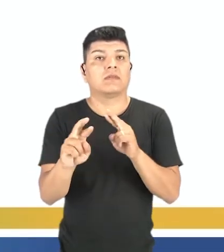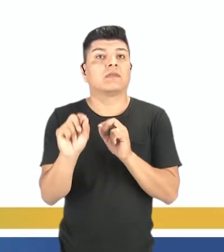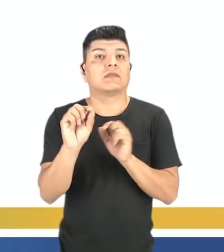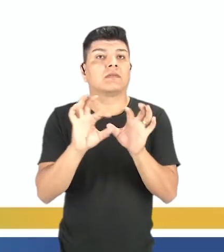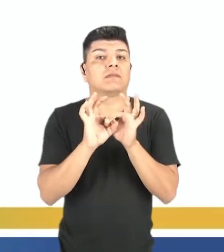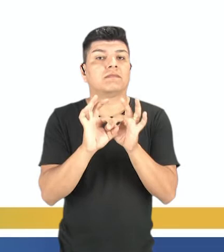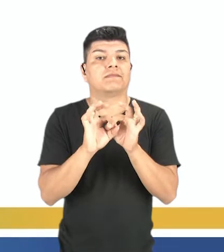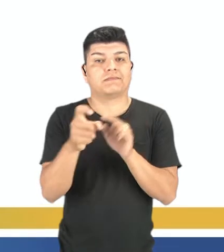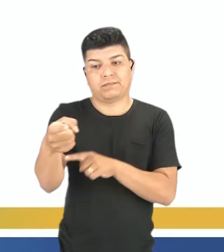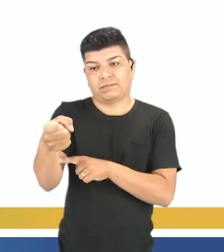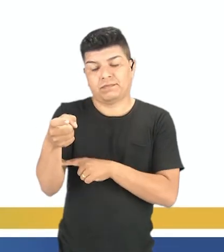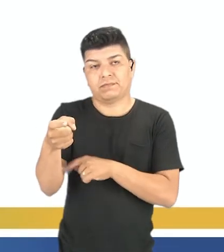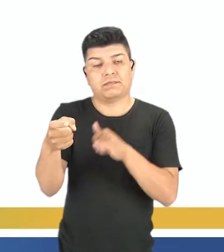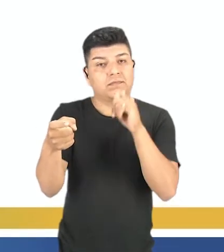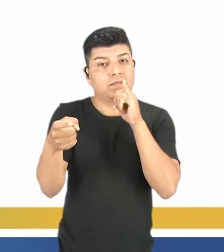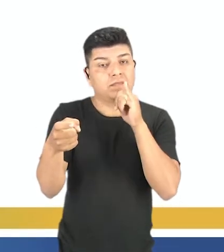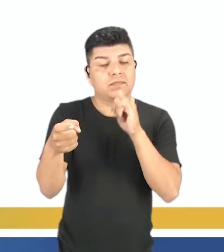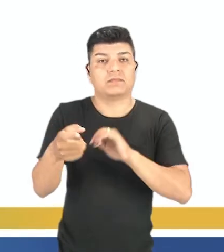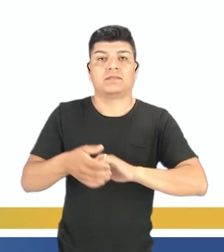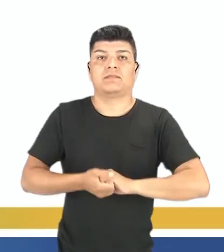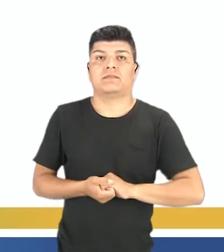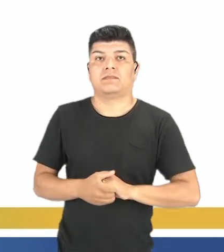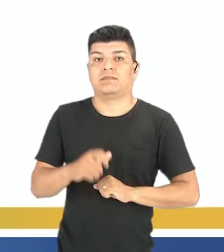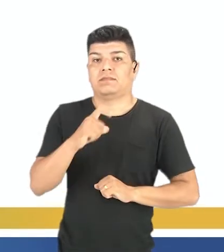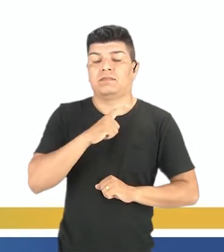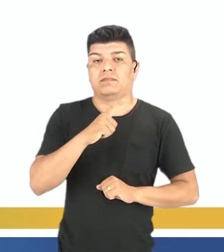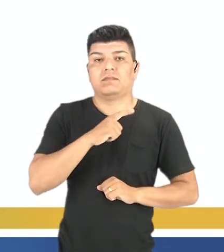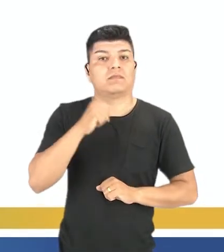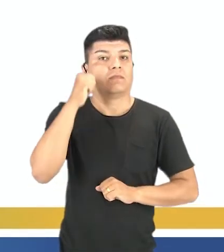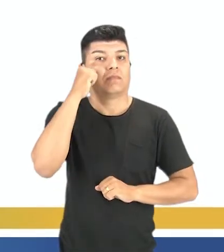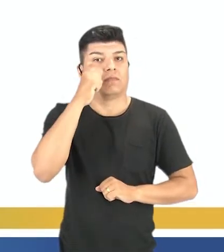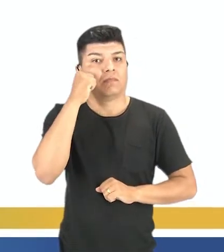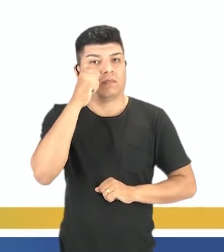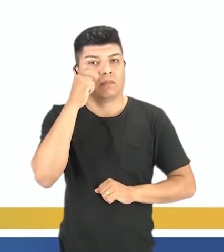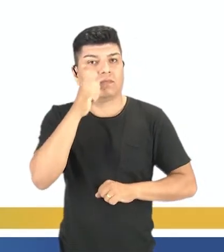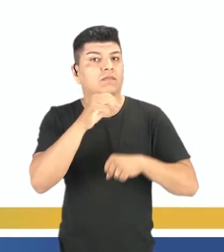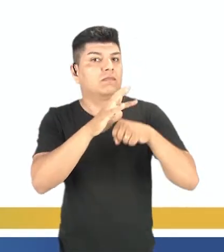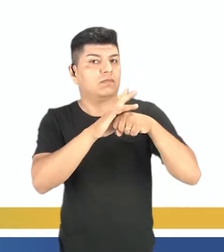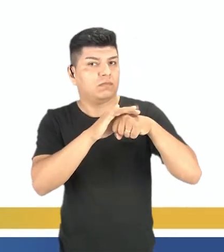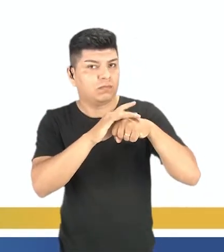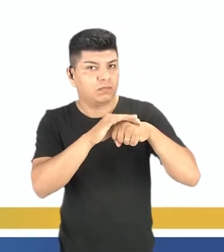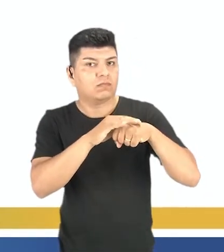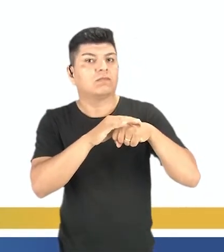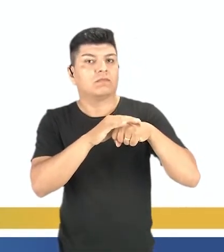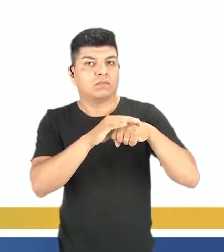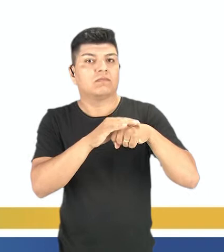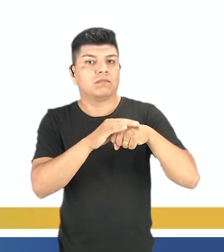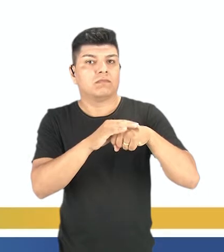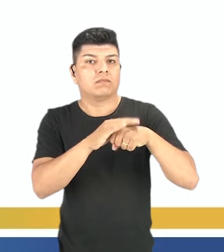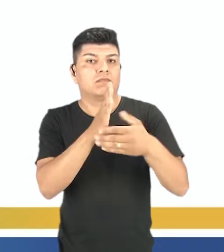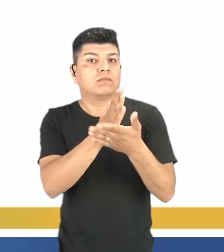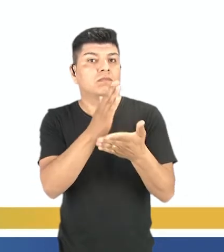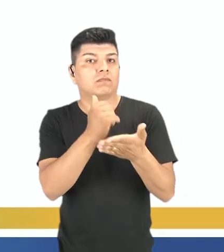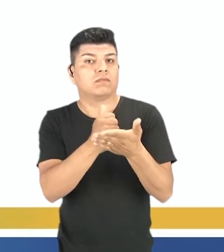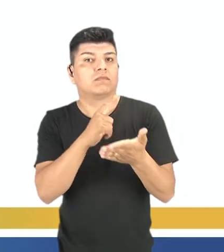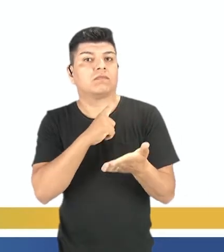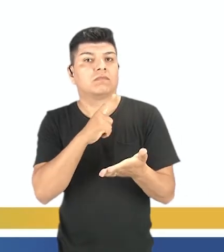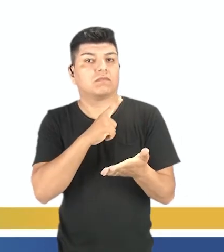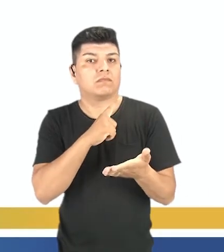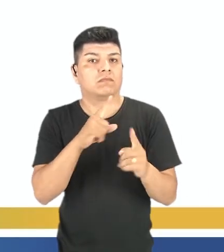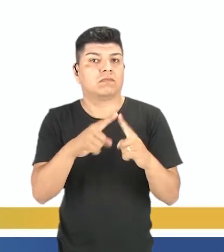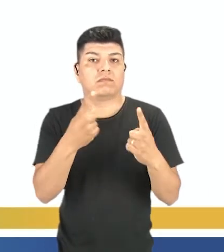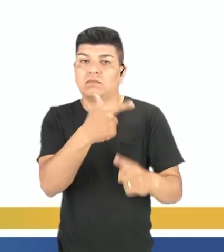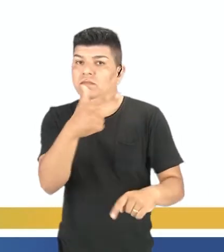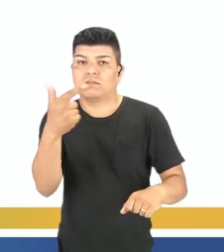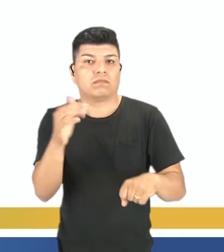X. Então vamos ao exemplo aí, eu tenho uma mulher portadora, essa divisão significa que ela porta, mas